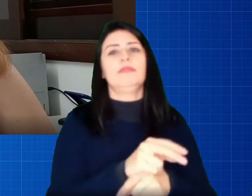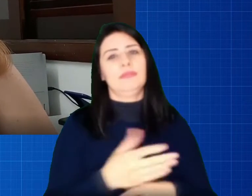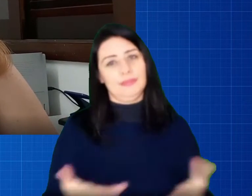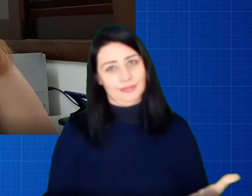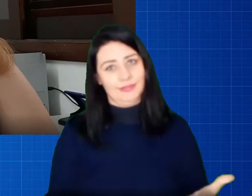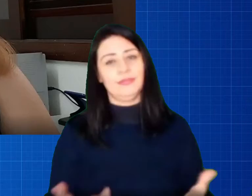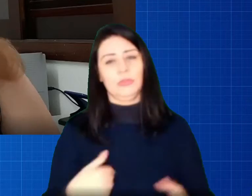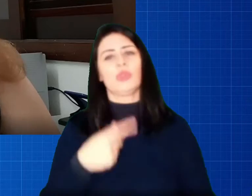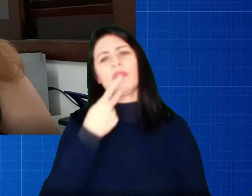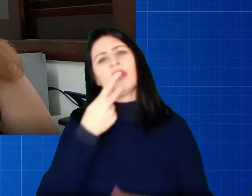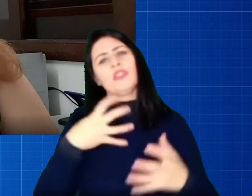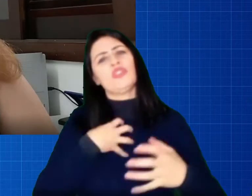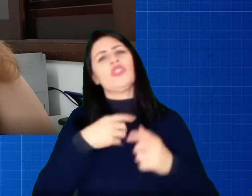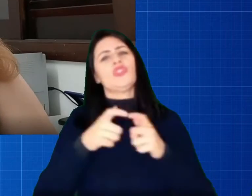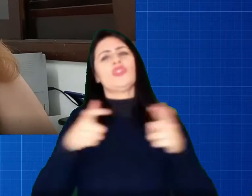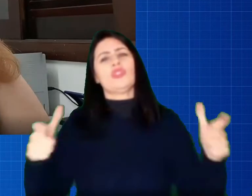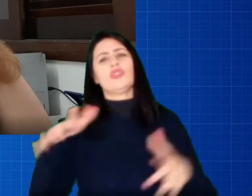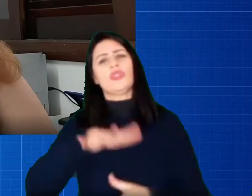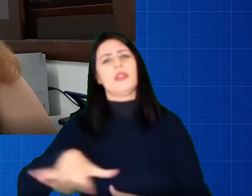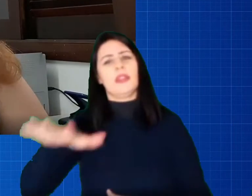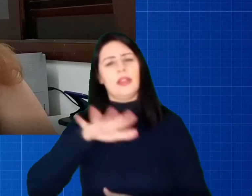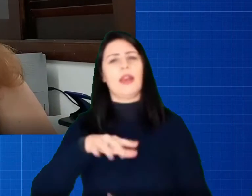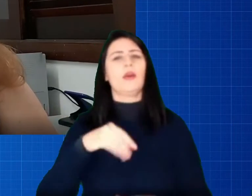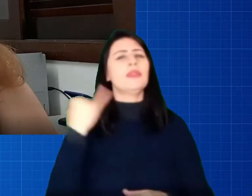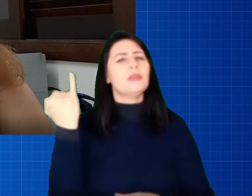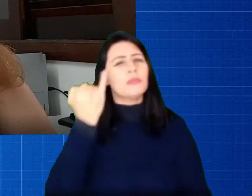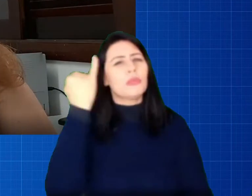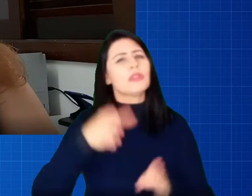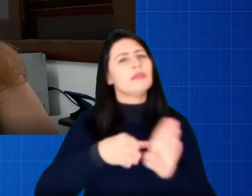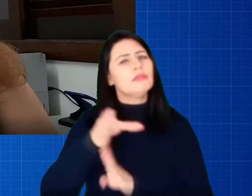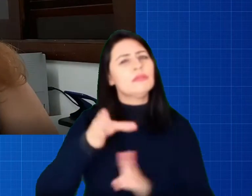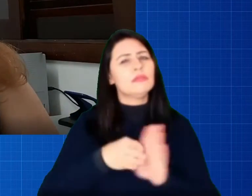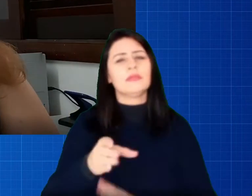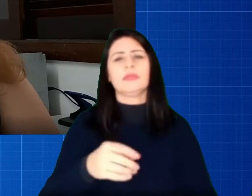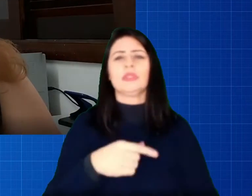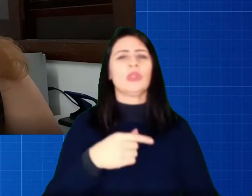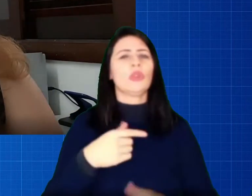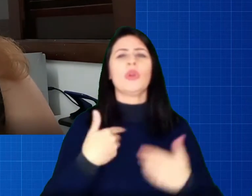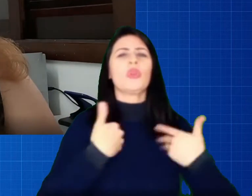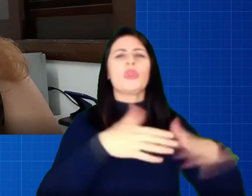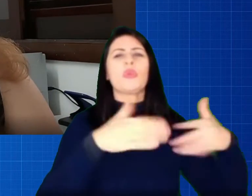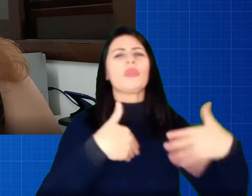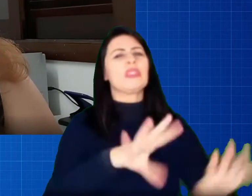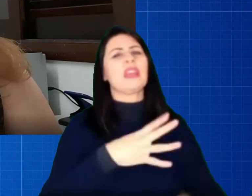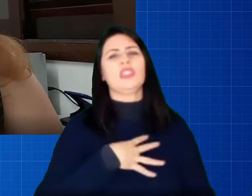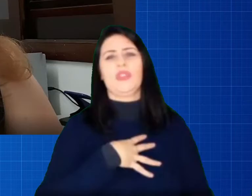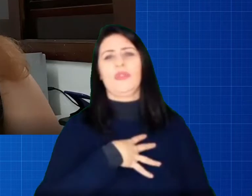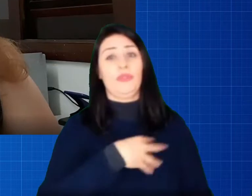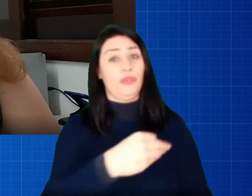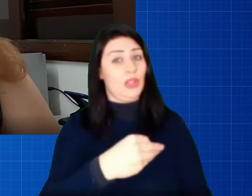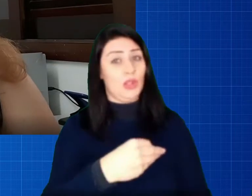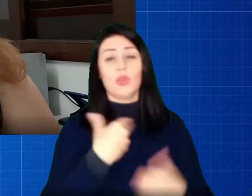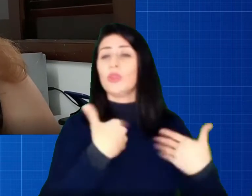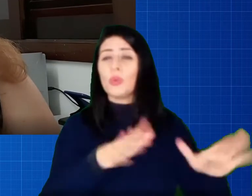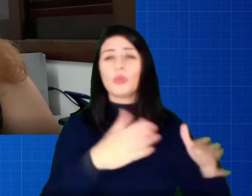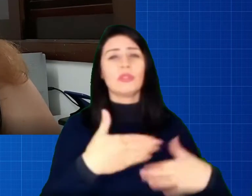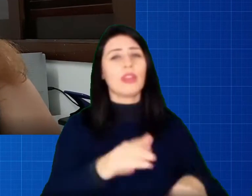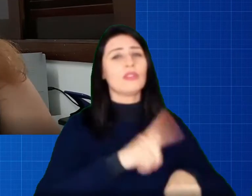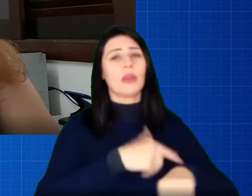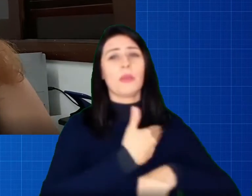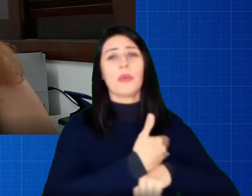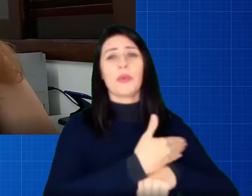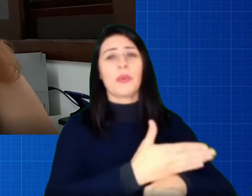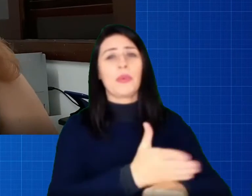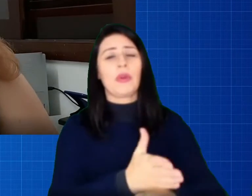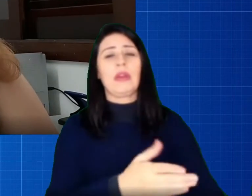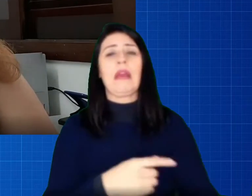ele. Falando pai e mãe, mas eu estou falando, assim, familiares de um modo geral. Mas escutem seus filhos. Não deixem